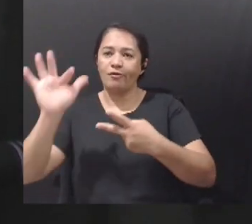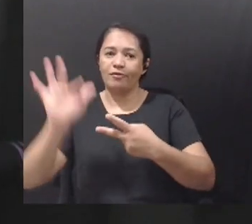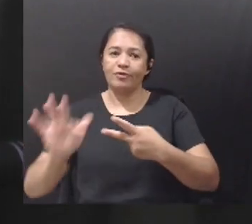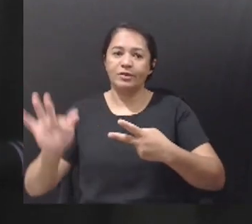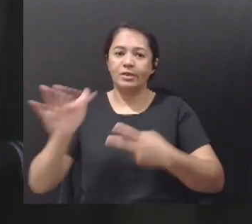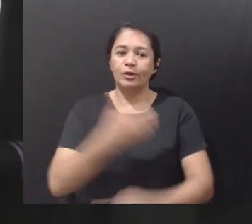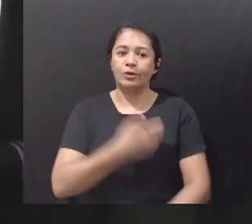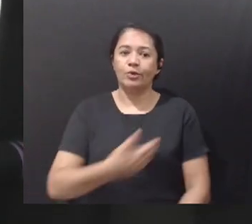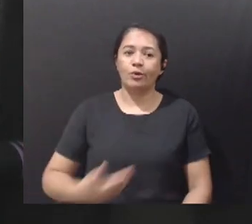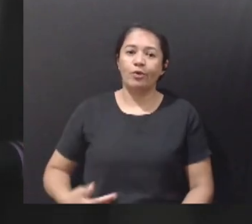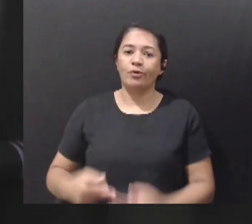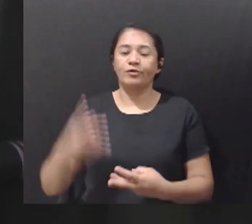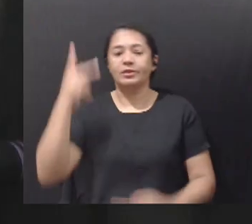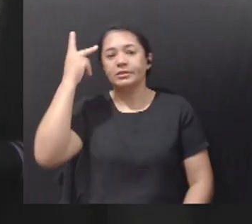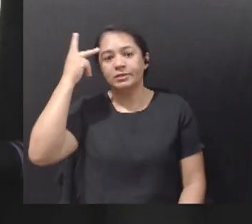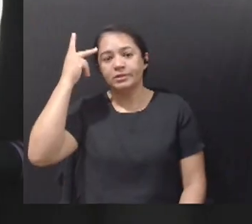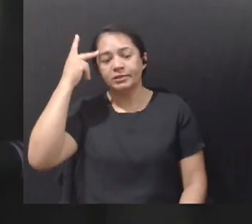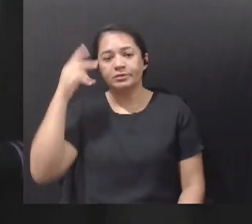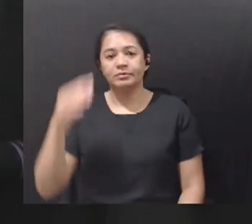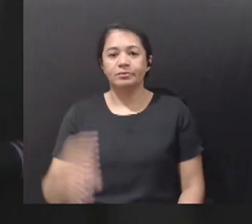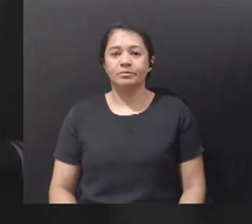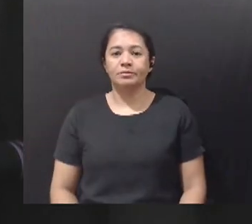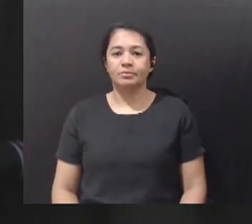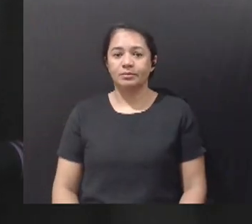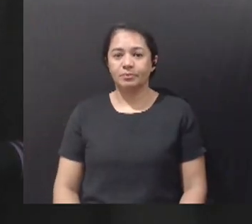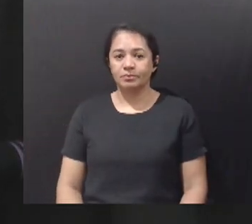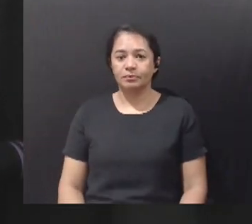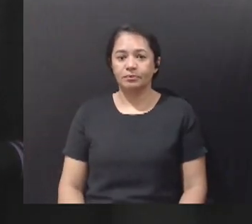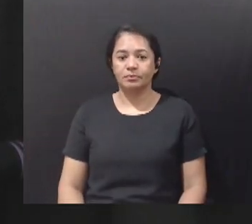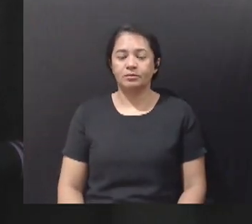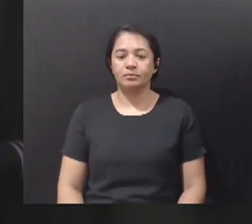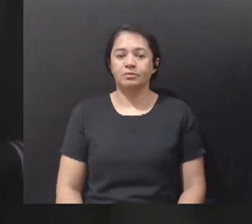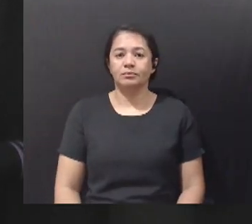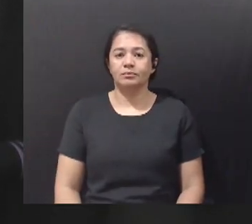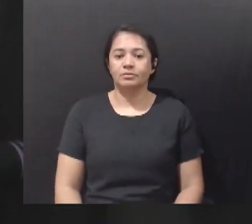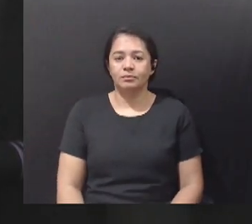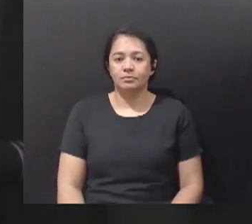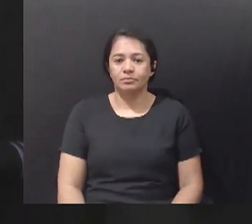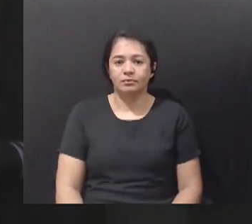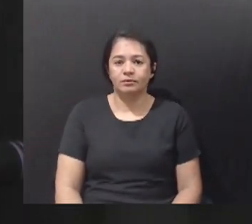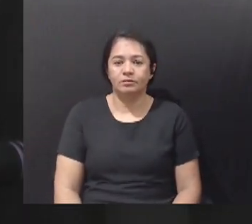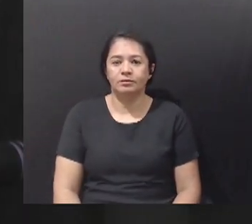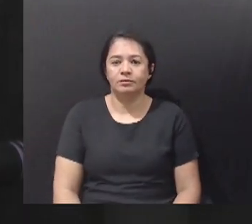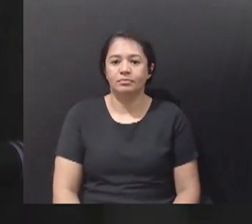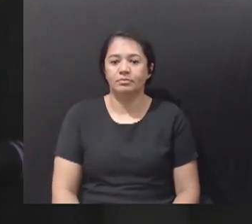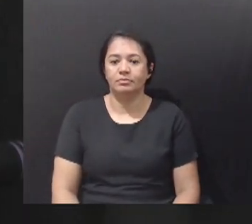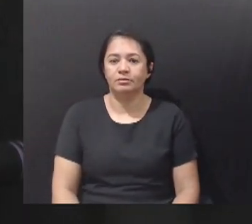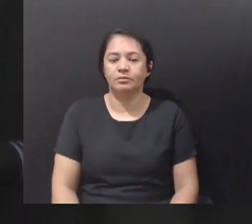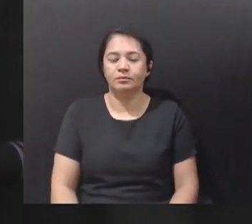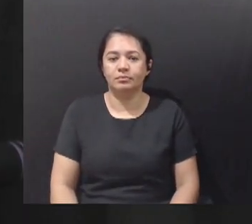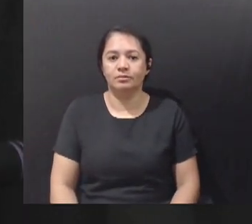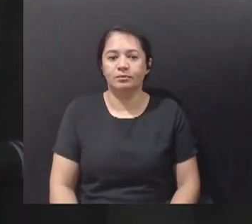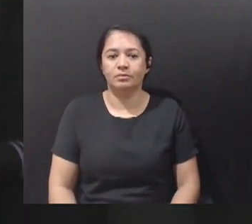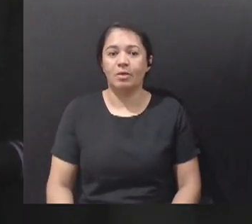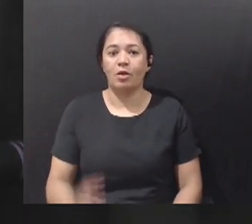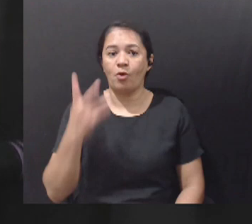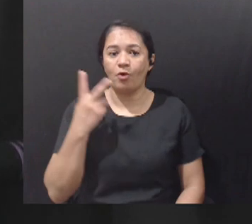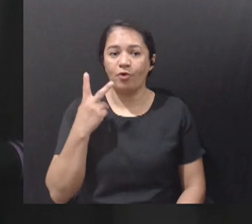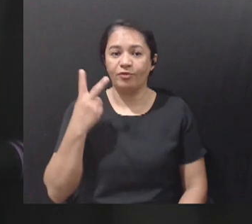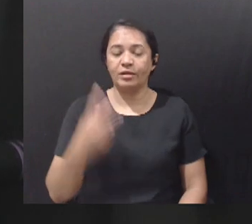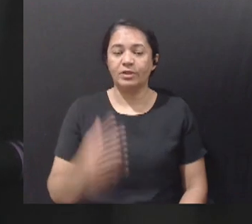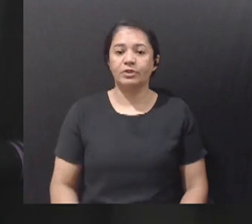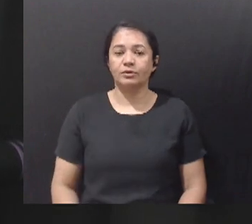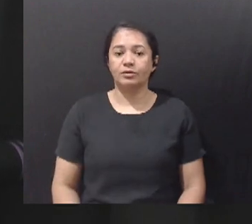governo estadual do Brasil, não é? Vinha essa nova eleição. E os vereadores e o governo de São Paulo, o governo não, e o